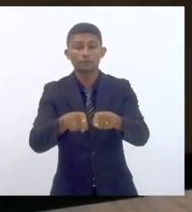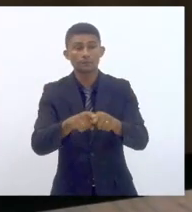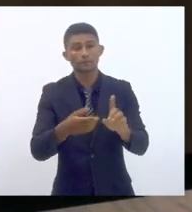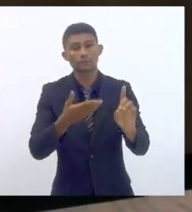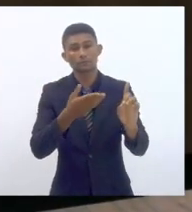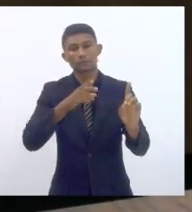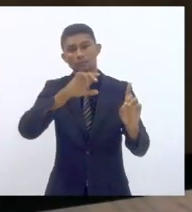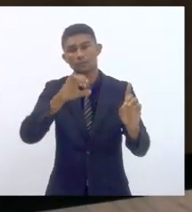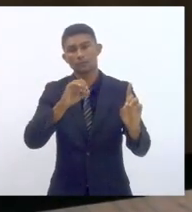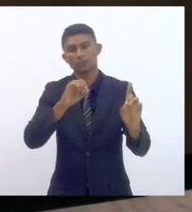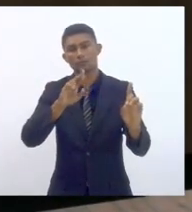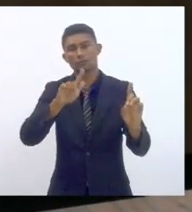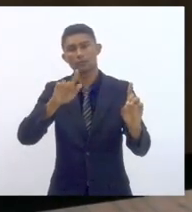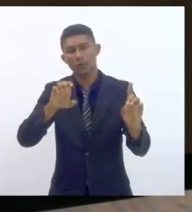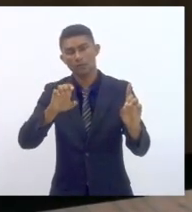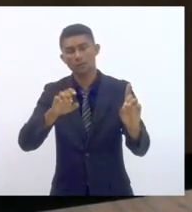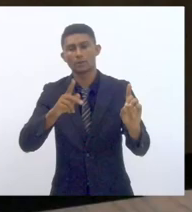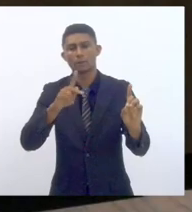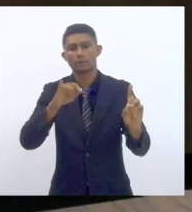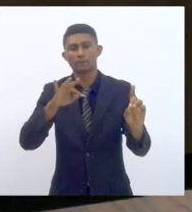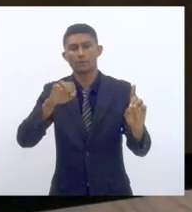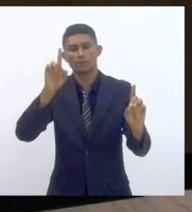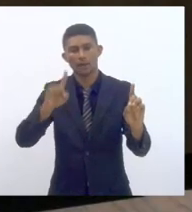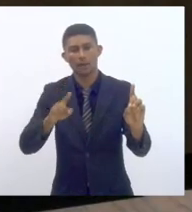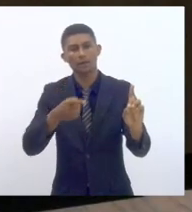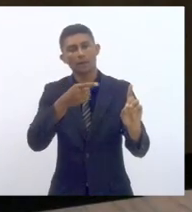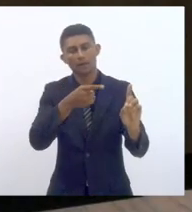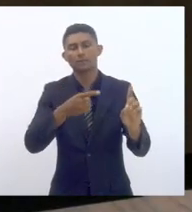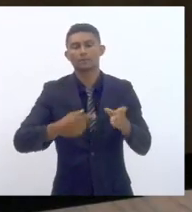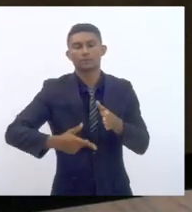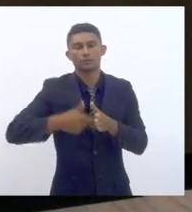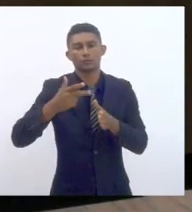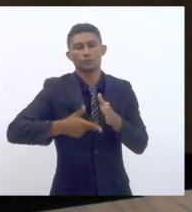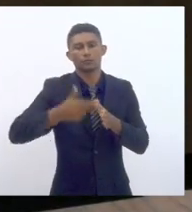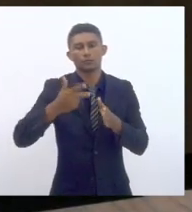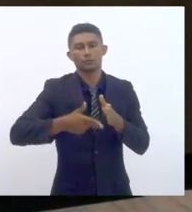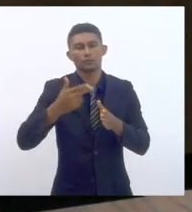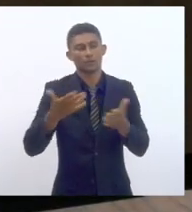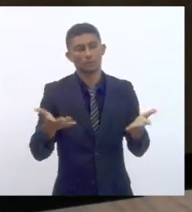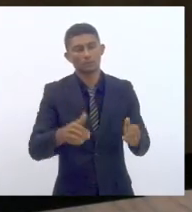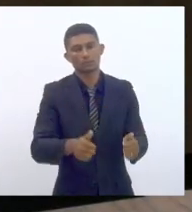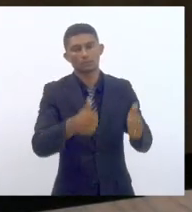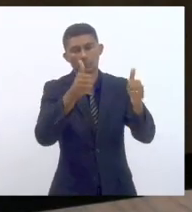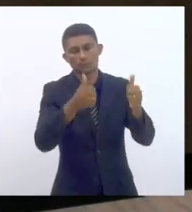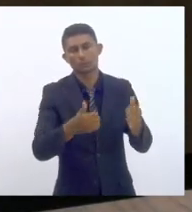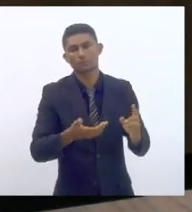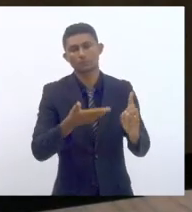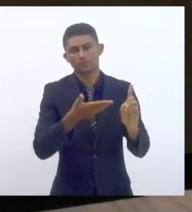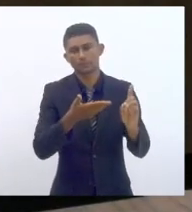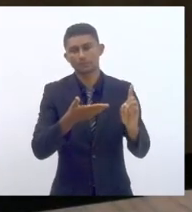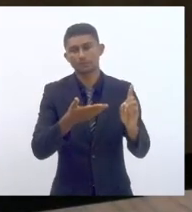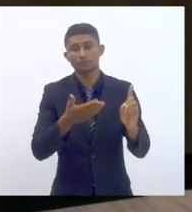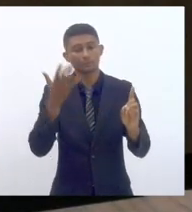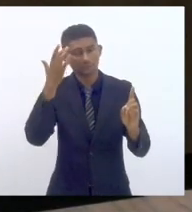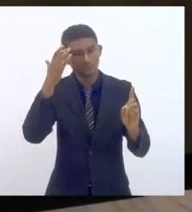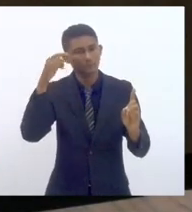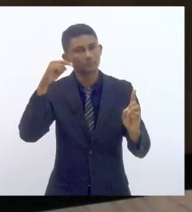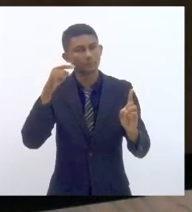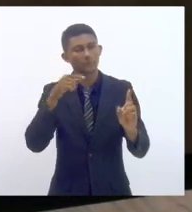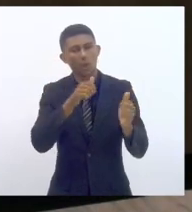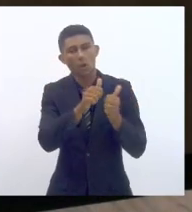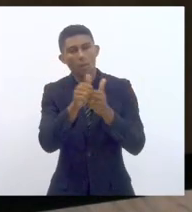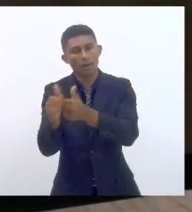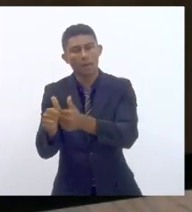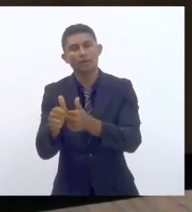e ao Celso Panceiro. O Jorge Bittar está se recuperando de uma cirurgia, está indo bem, ele está acompanhando aqui online,